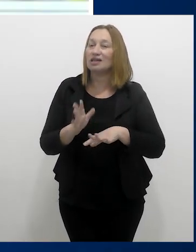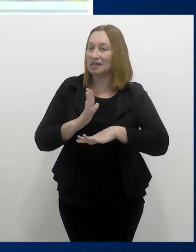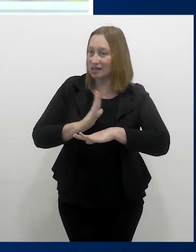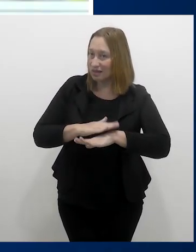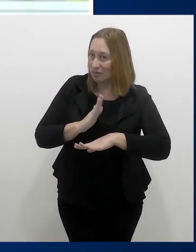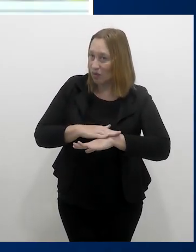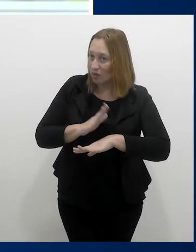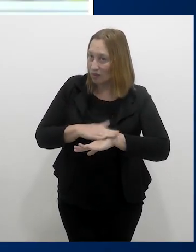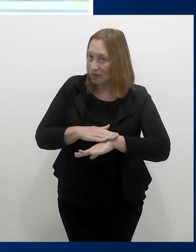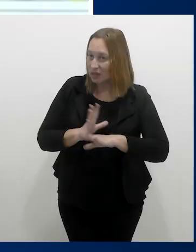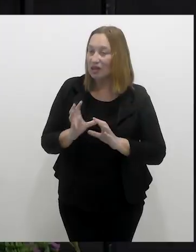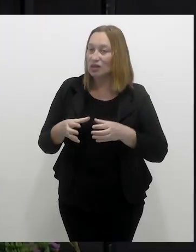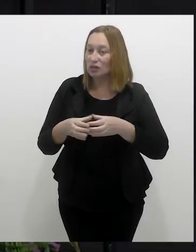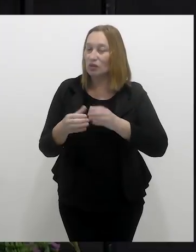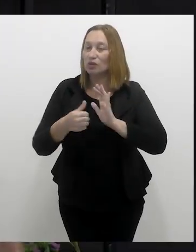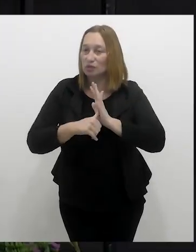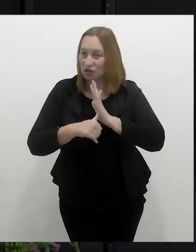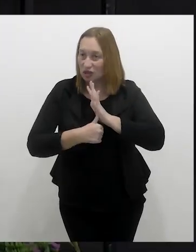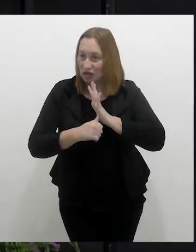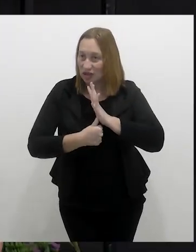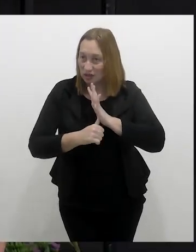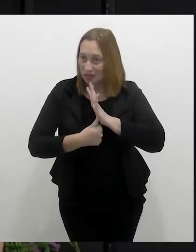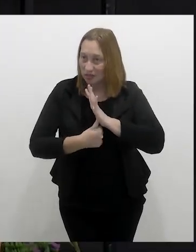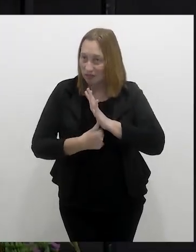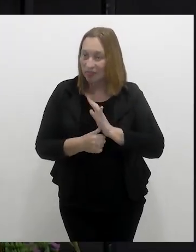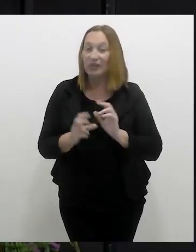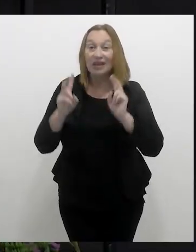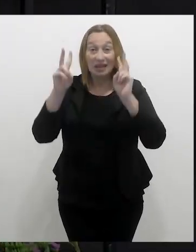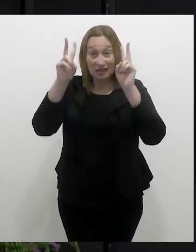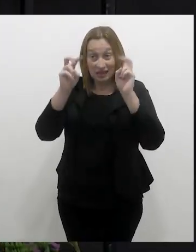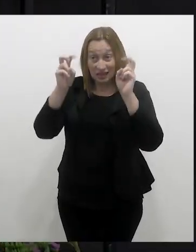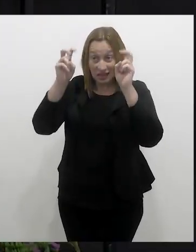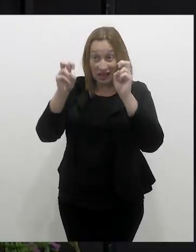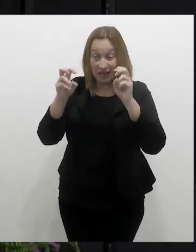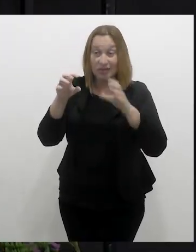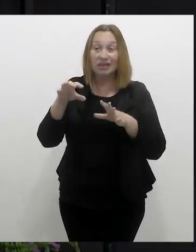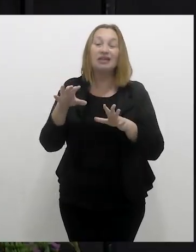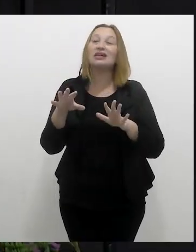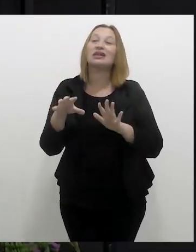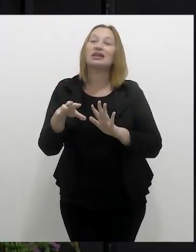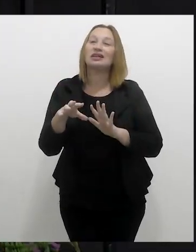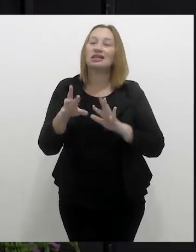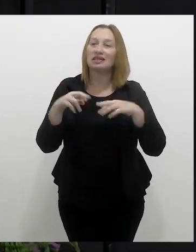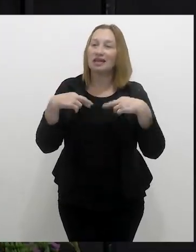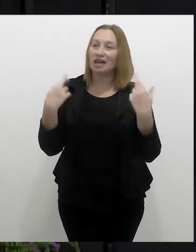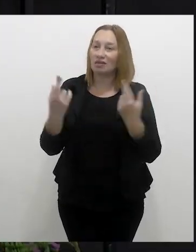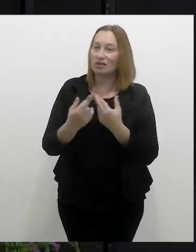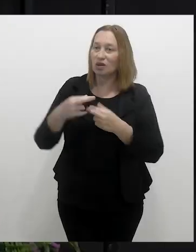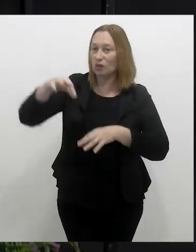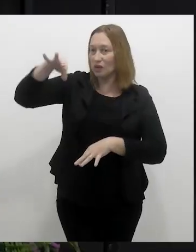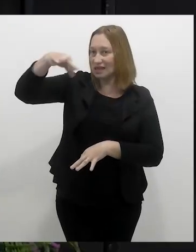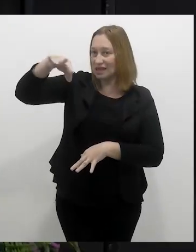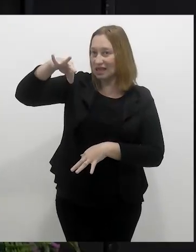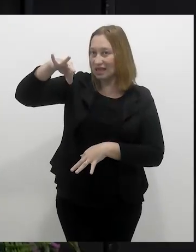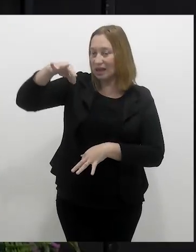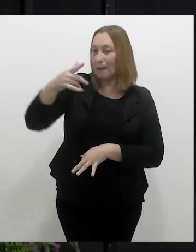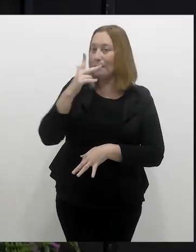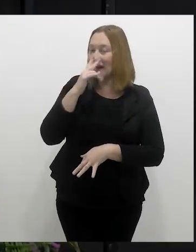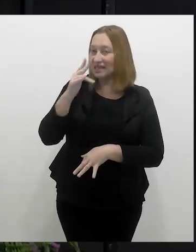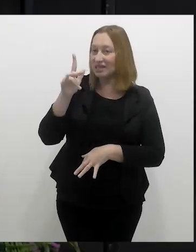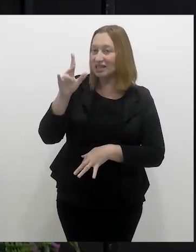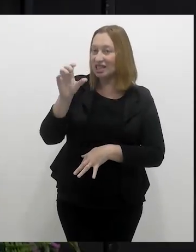mercadinho, né. Então a O Neise rito da reunião, né? Que chega quase que com um sino. Pelelelelele, está. não